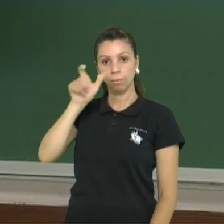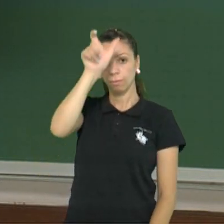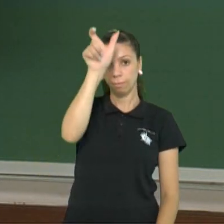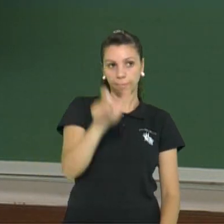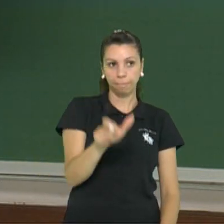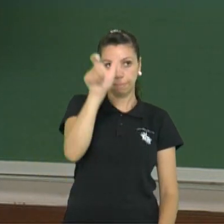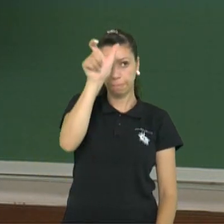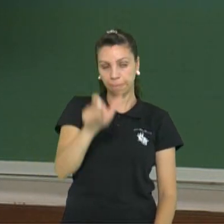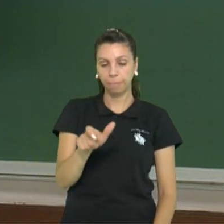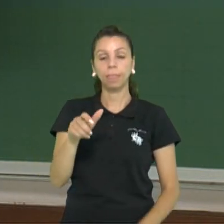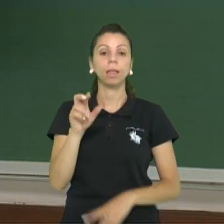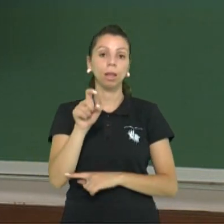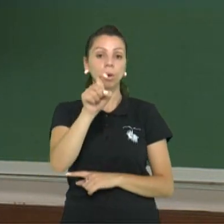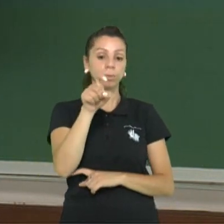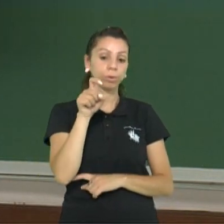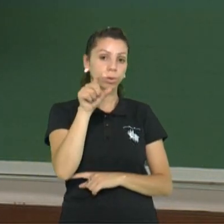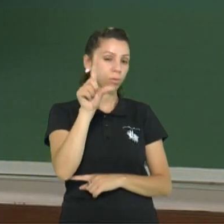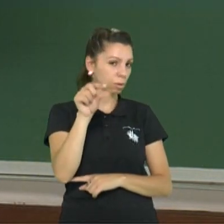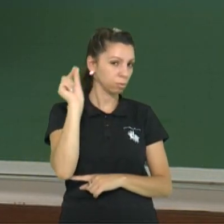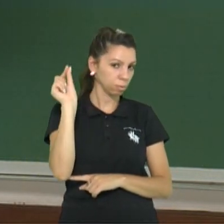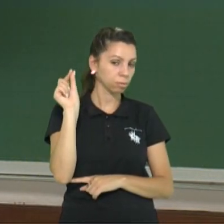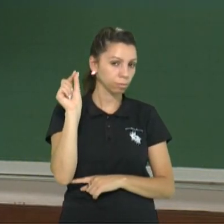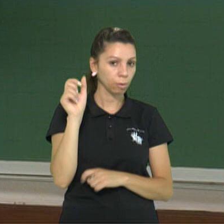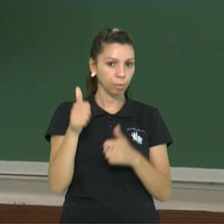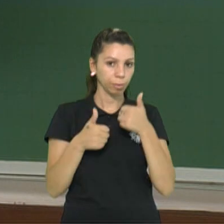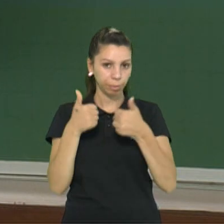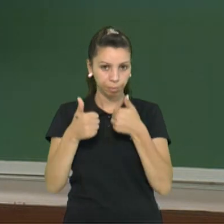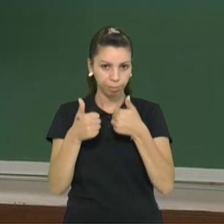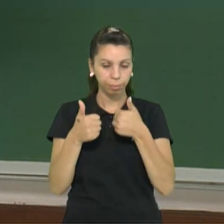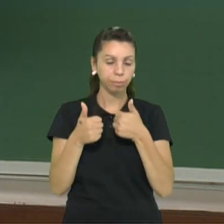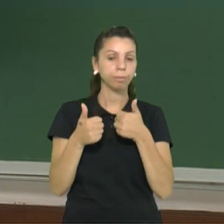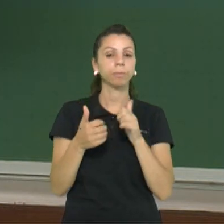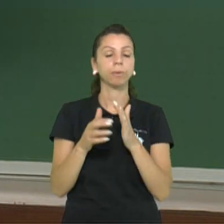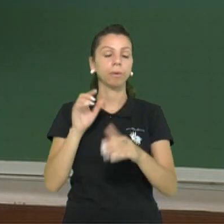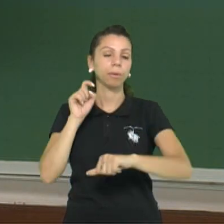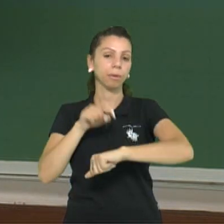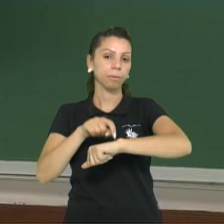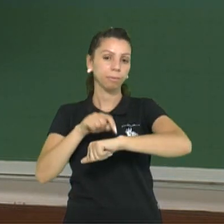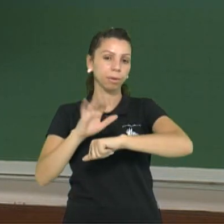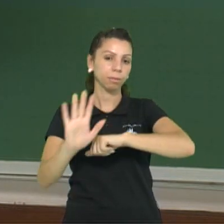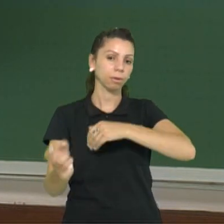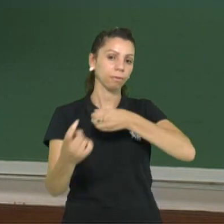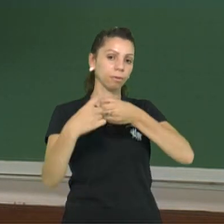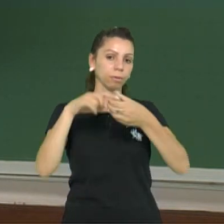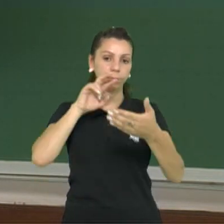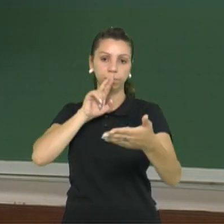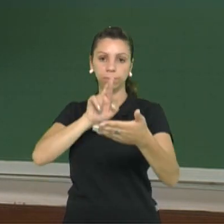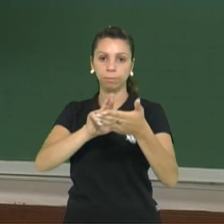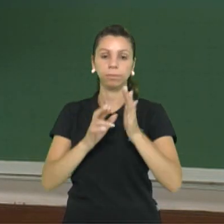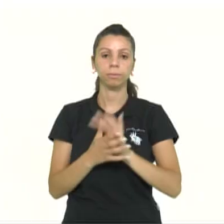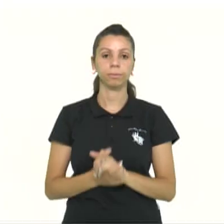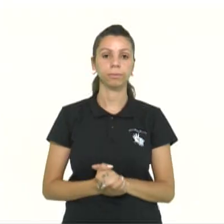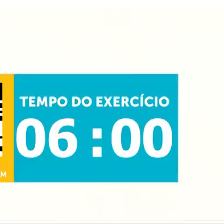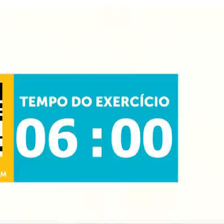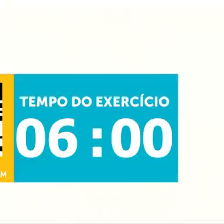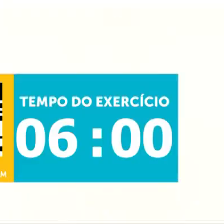valores de x já escolhidos. Certo, gente? Então, um tempinho aí e nós já voltamos com a solução.